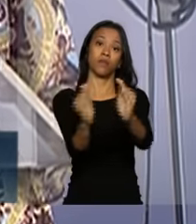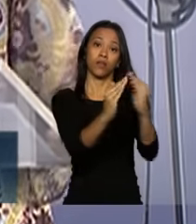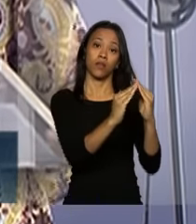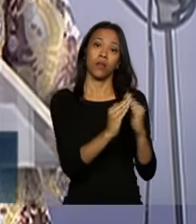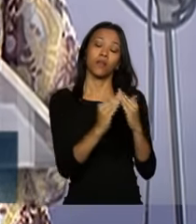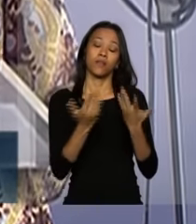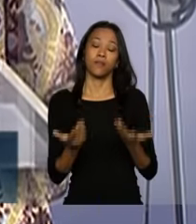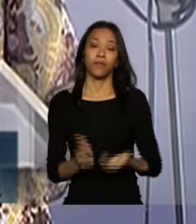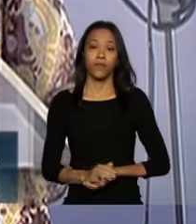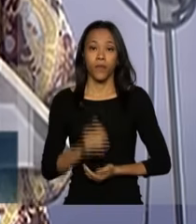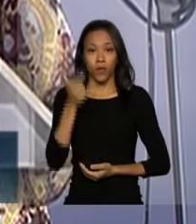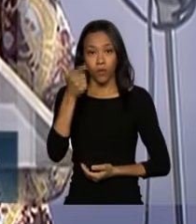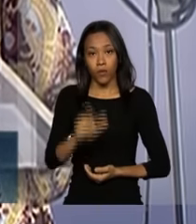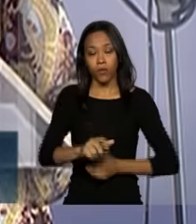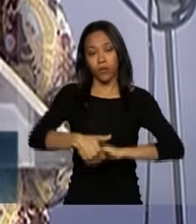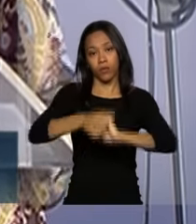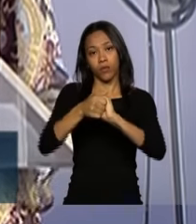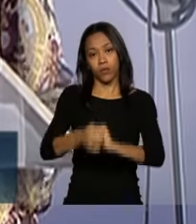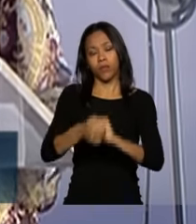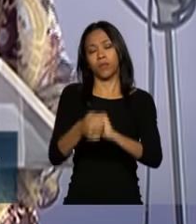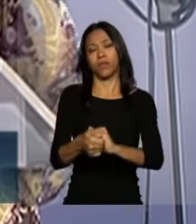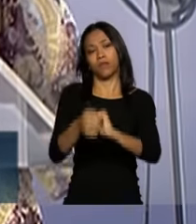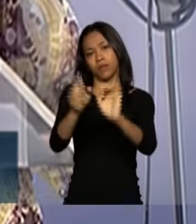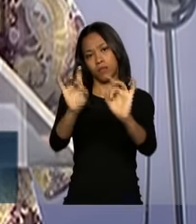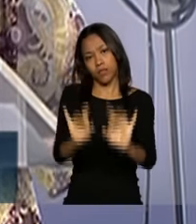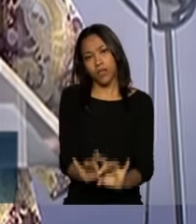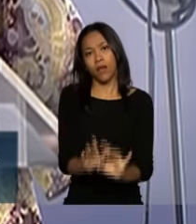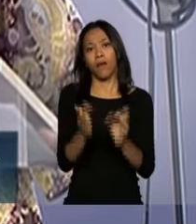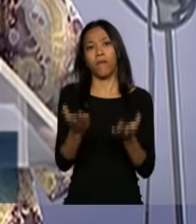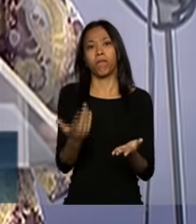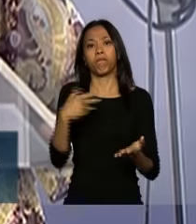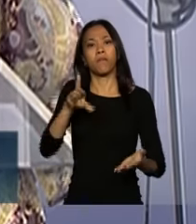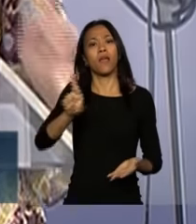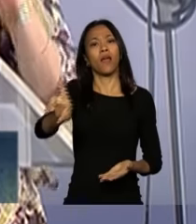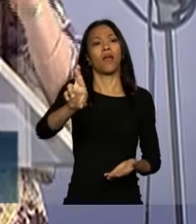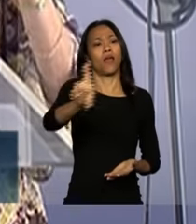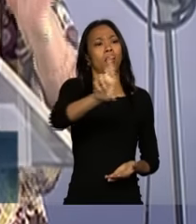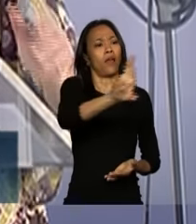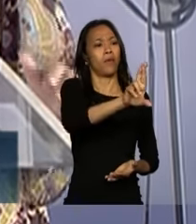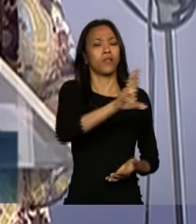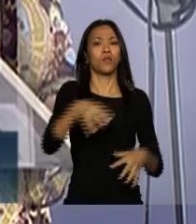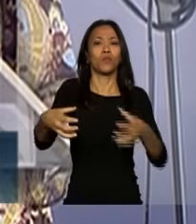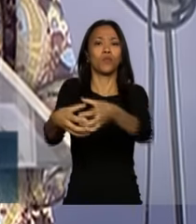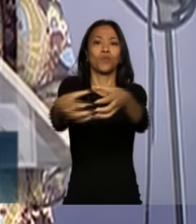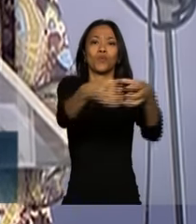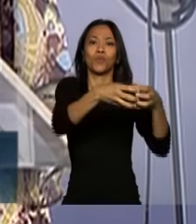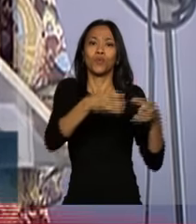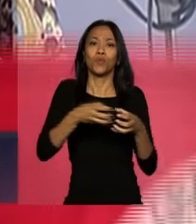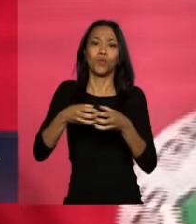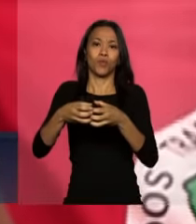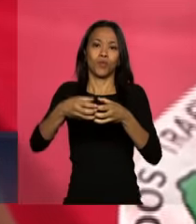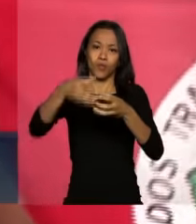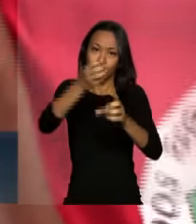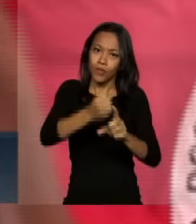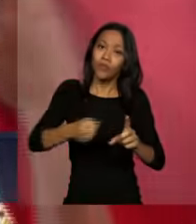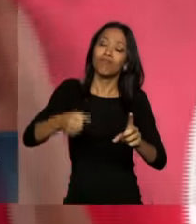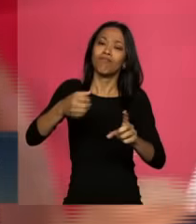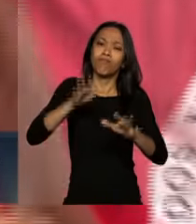Um cumprimento especial aos representantes aqui dos movimentos sociais.